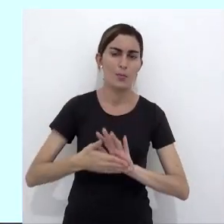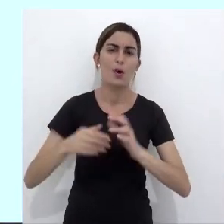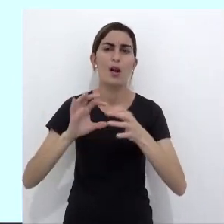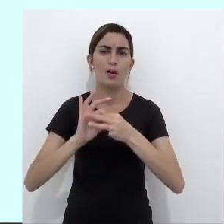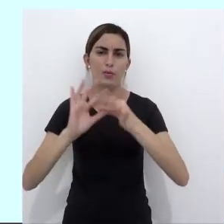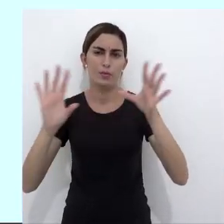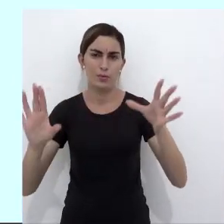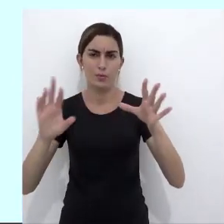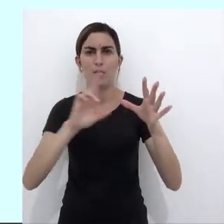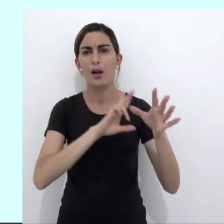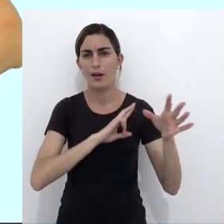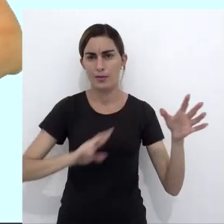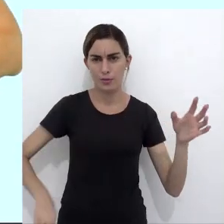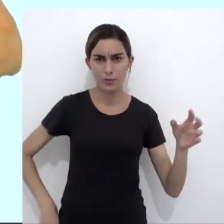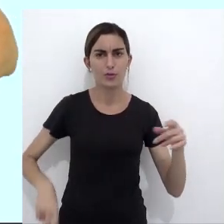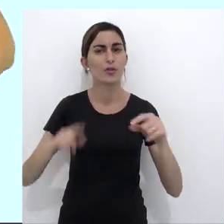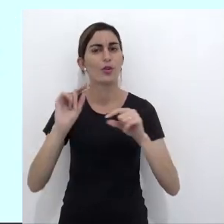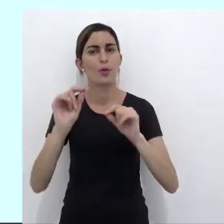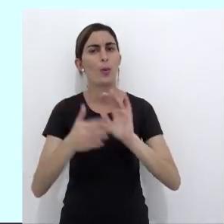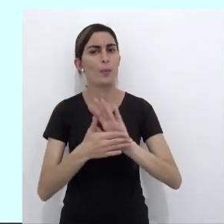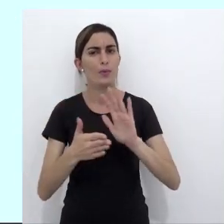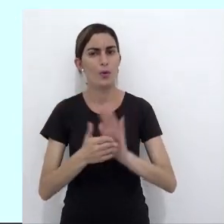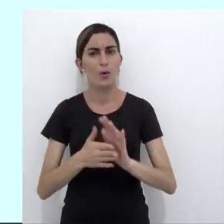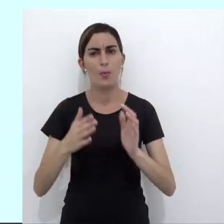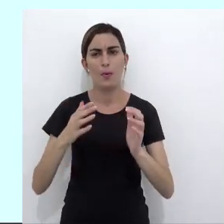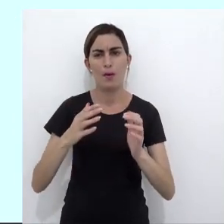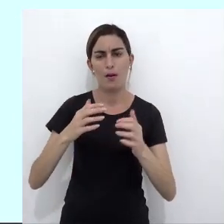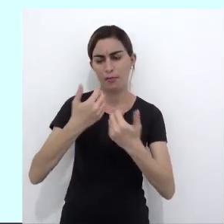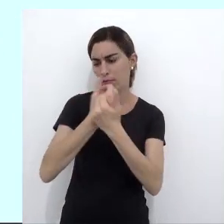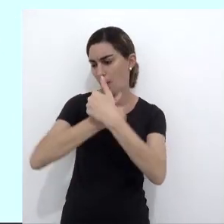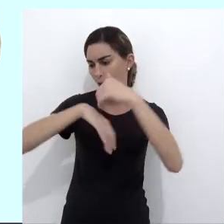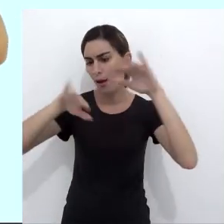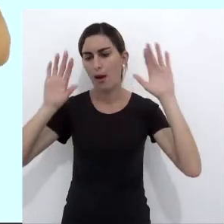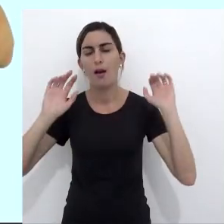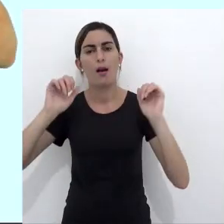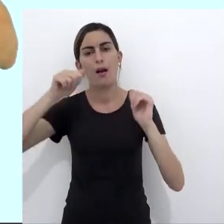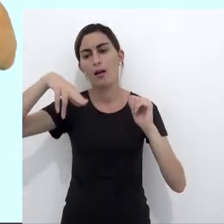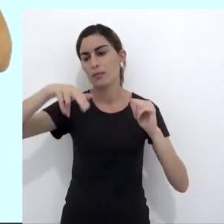autonomia provincial, na realidade, era propor a